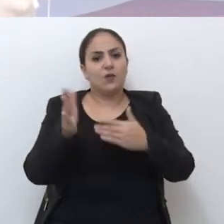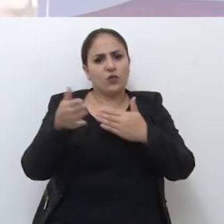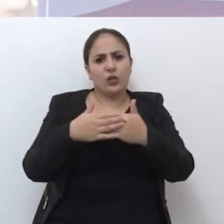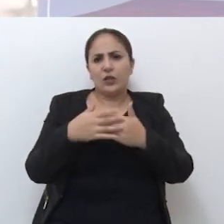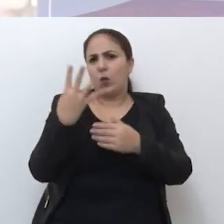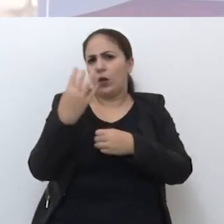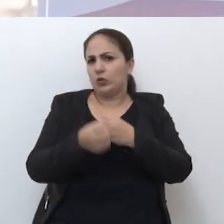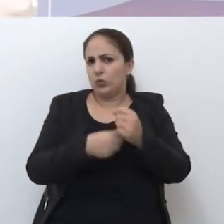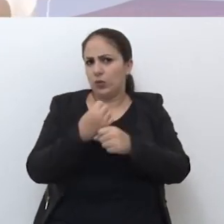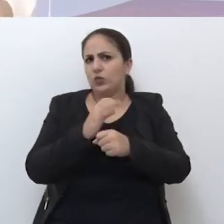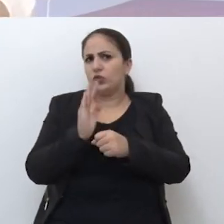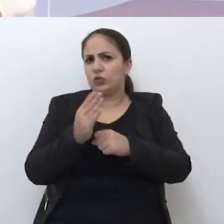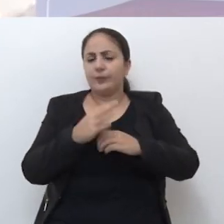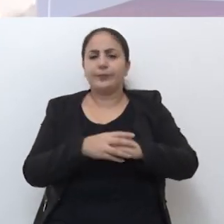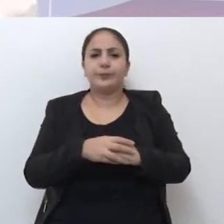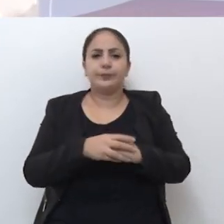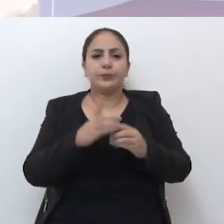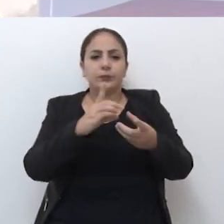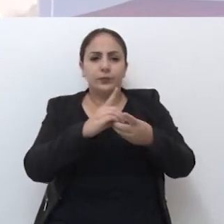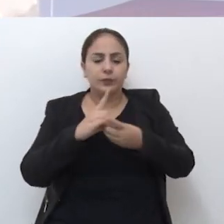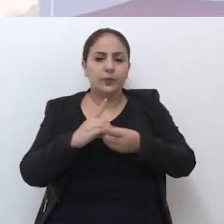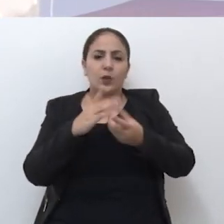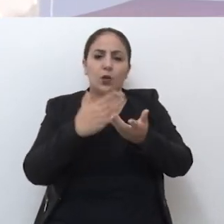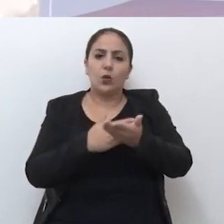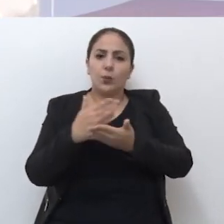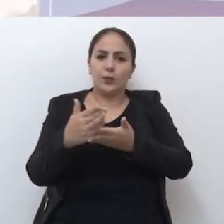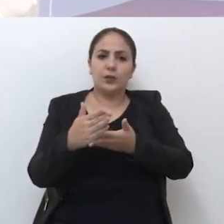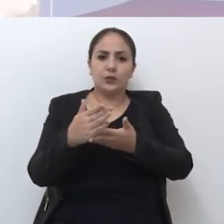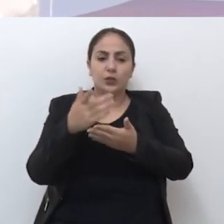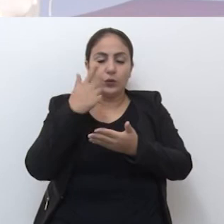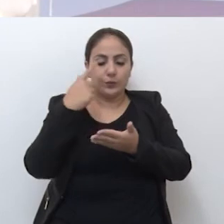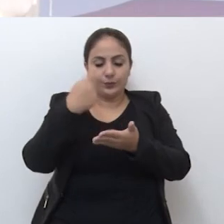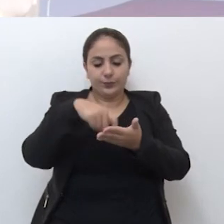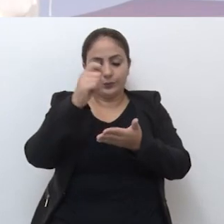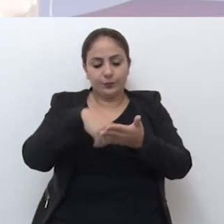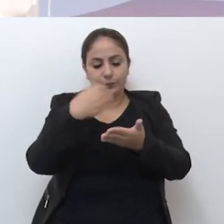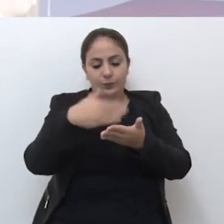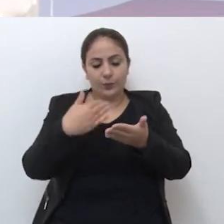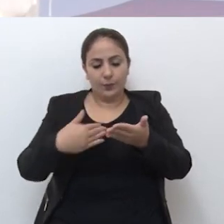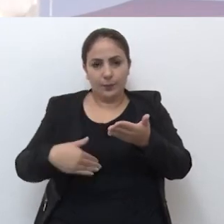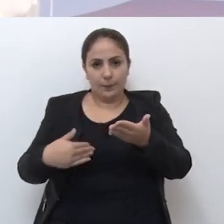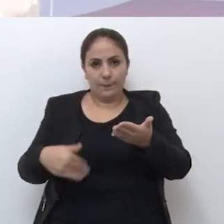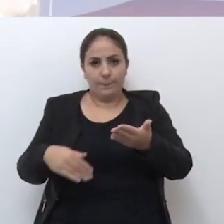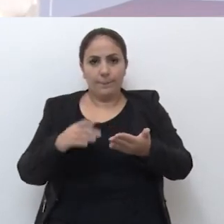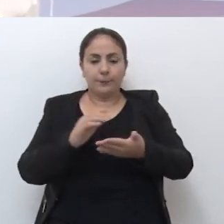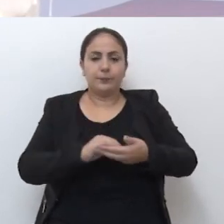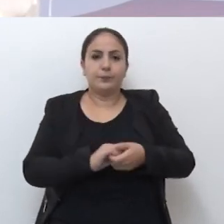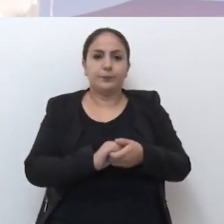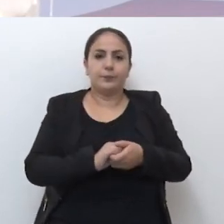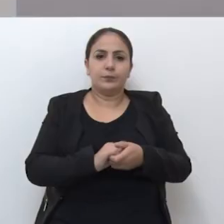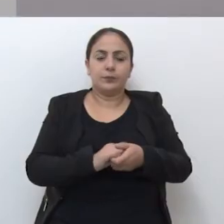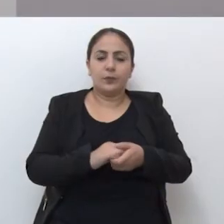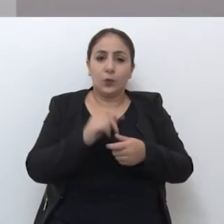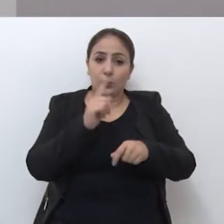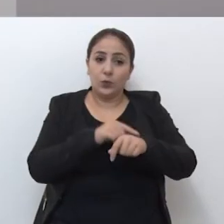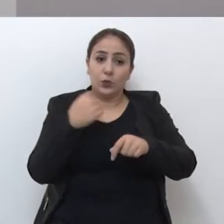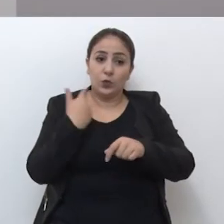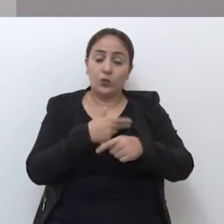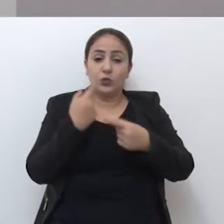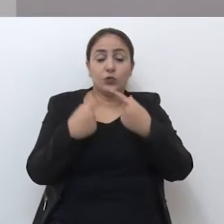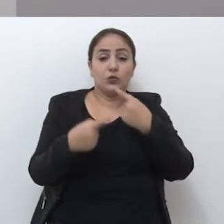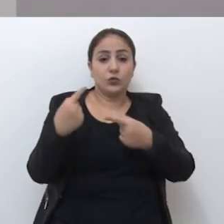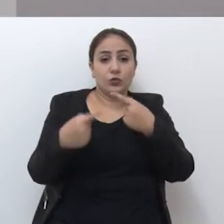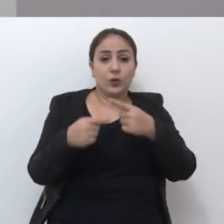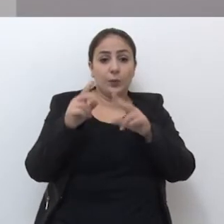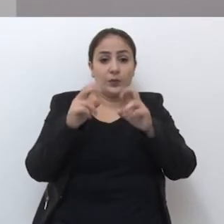de 4 anos. Para isso, o democrata iniciou a coleta de assinaturas para um abaixo-assinado. Quando nós discutimos